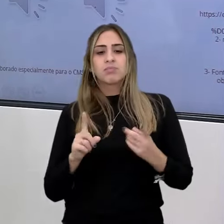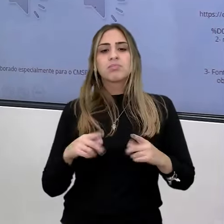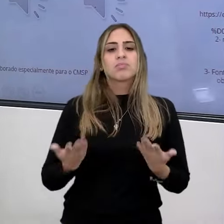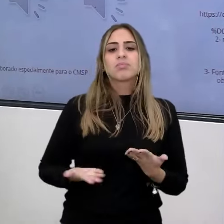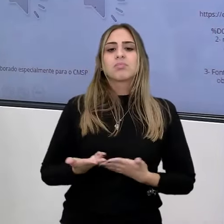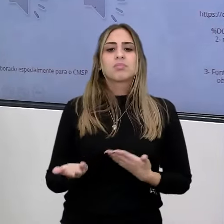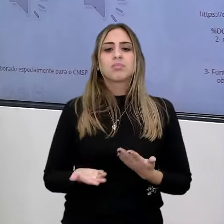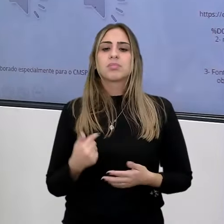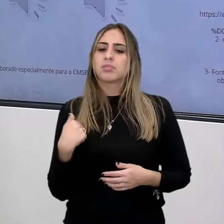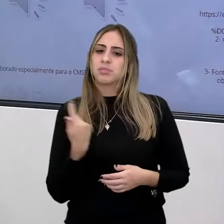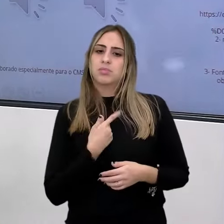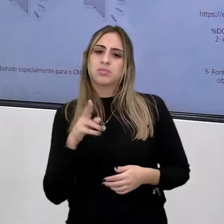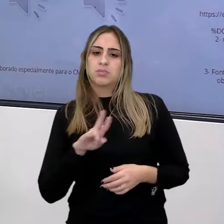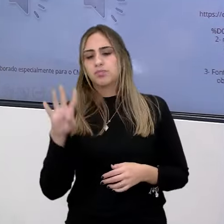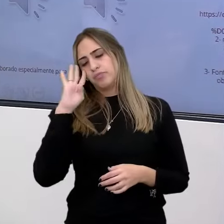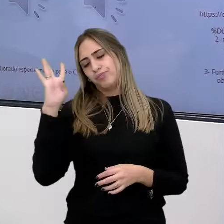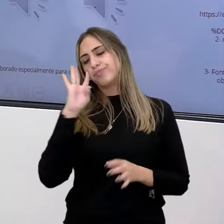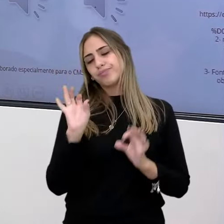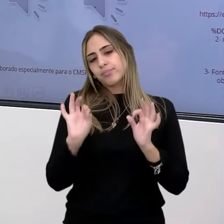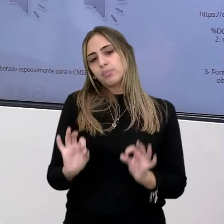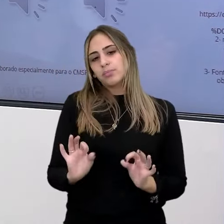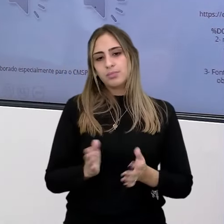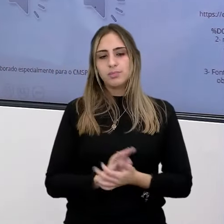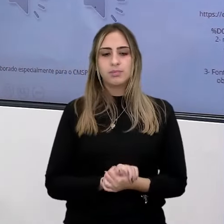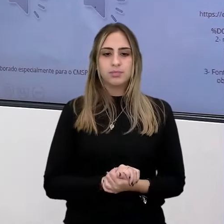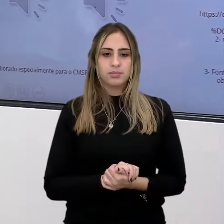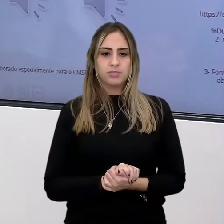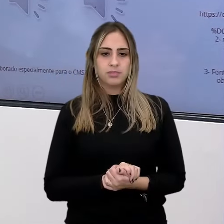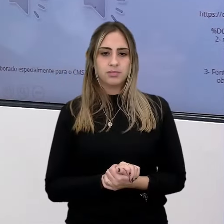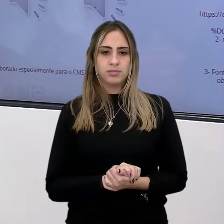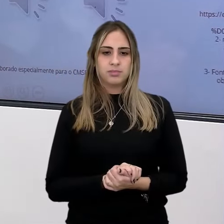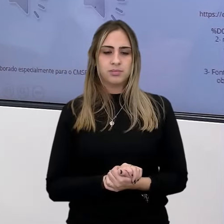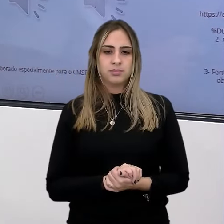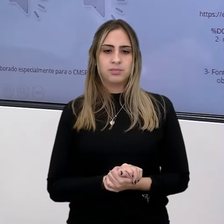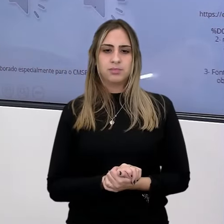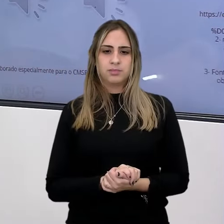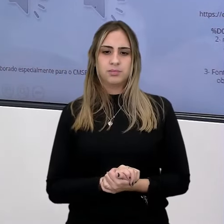algum dia a gente usa a imaginação mesmo porque se dela